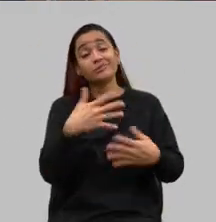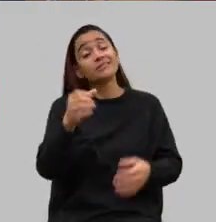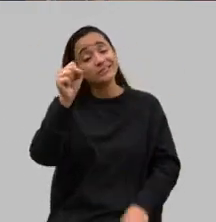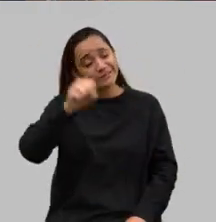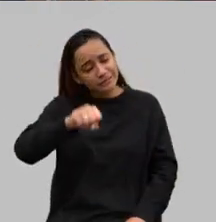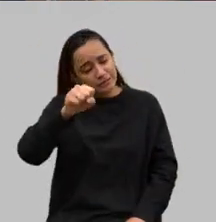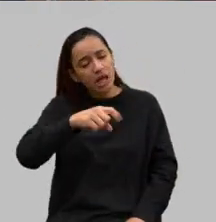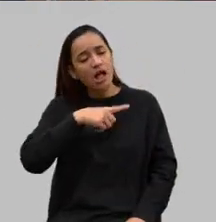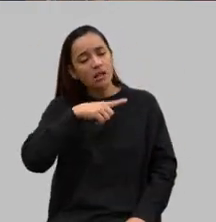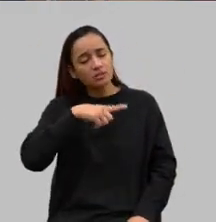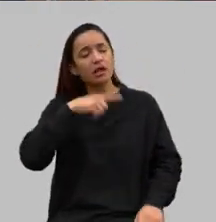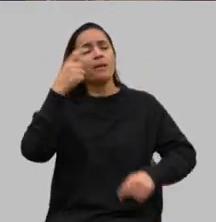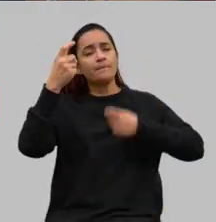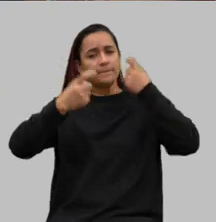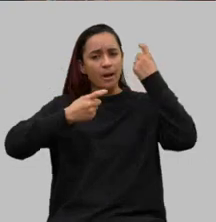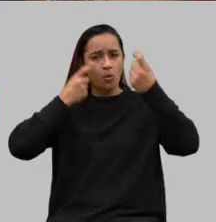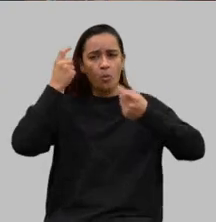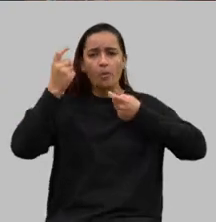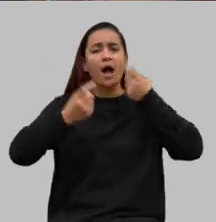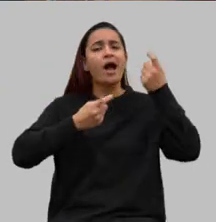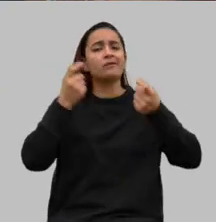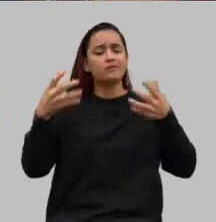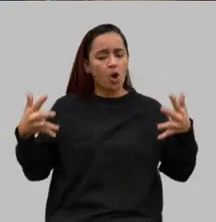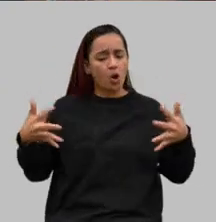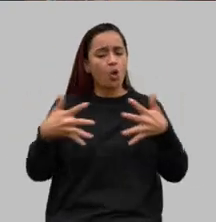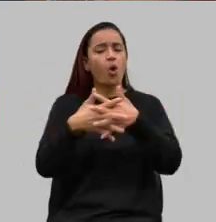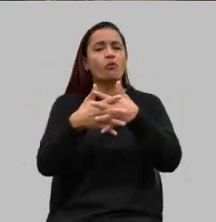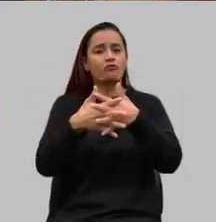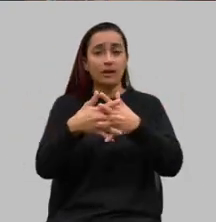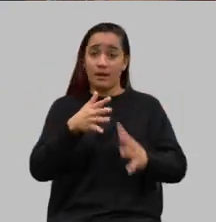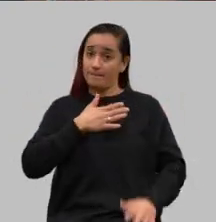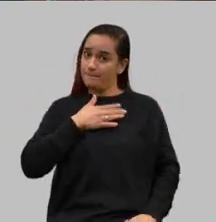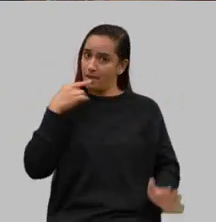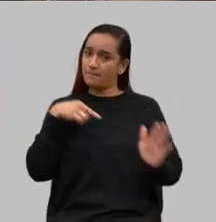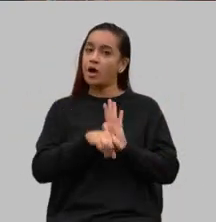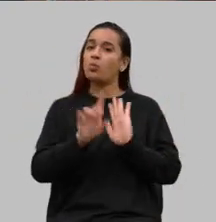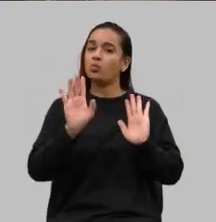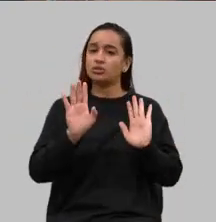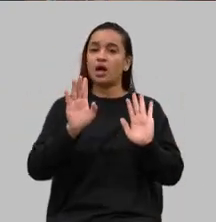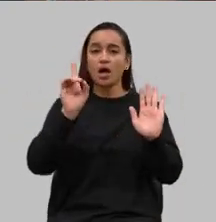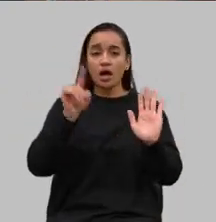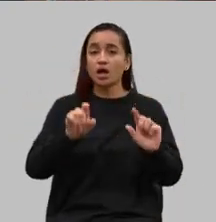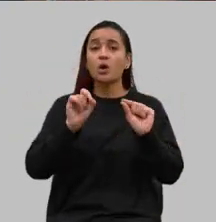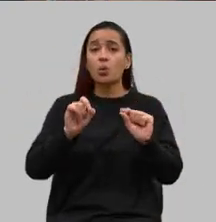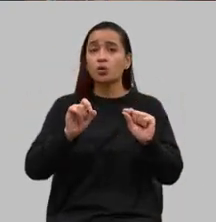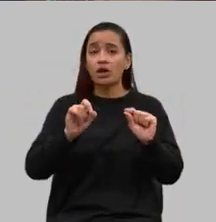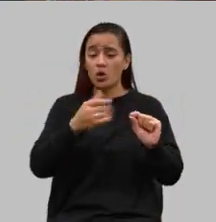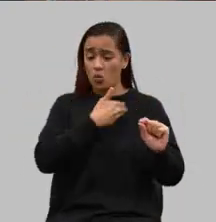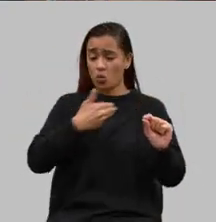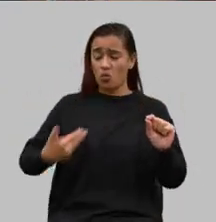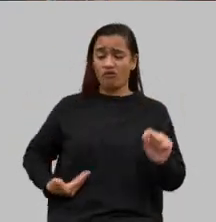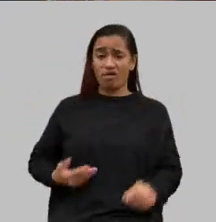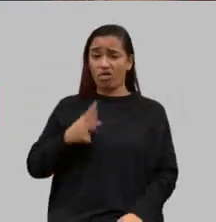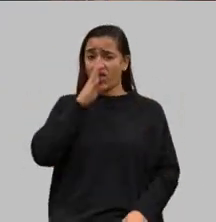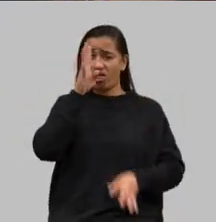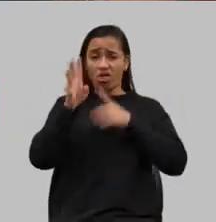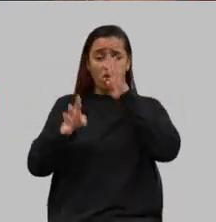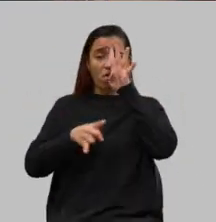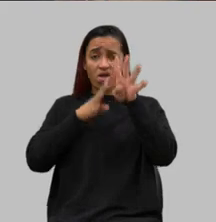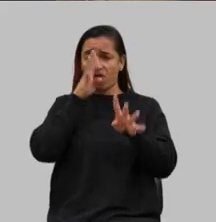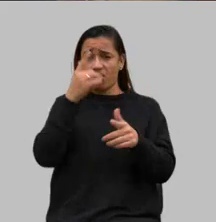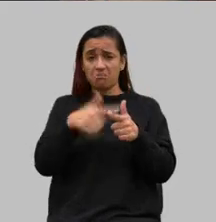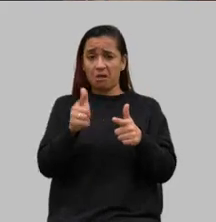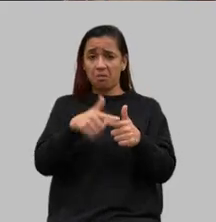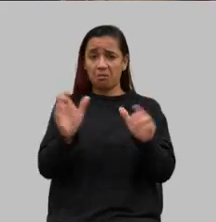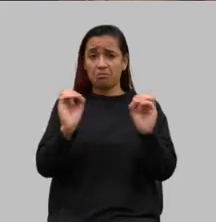esse esse conflito que foi o meu questionamento que não que pro governo não tem problema né quem cuidou da mínima